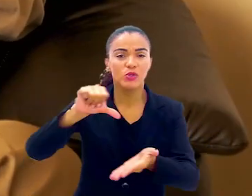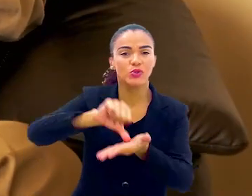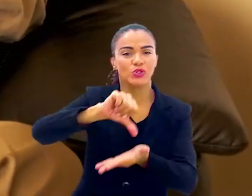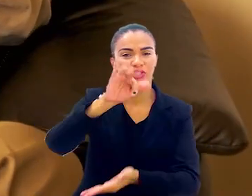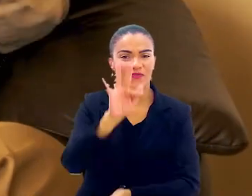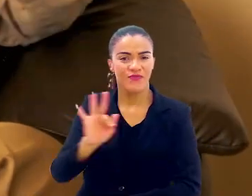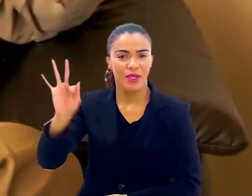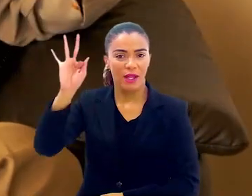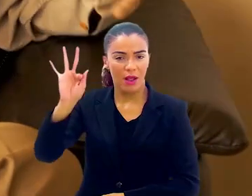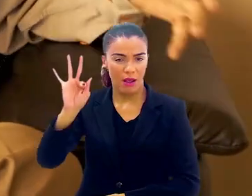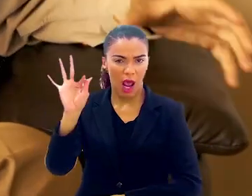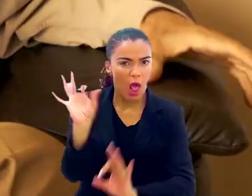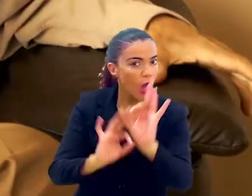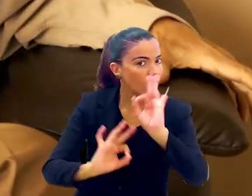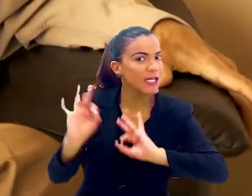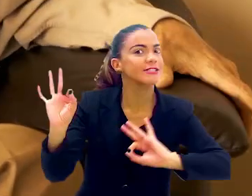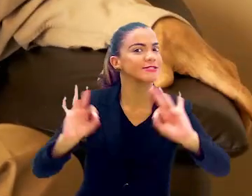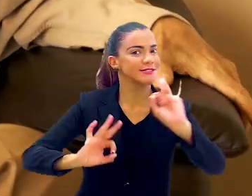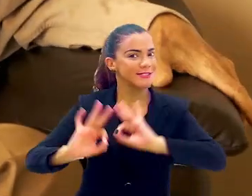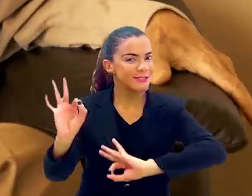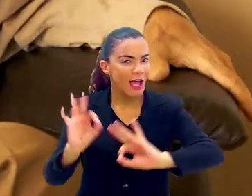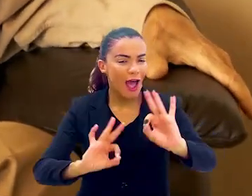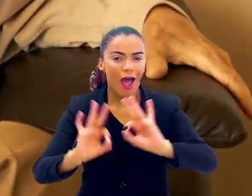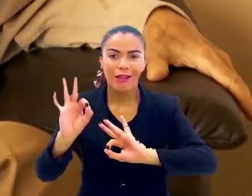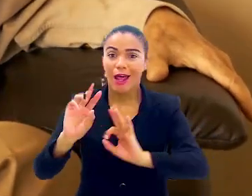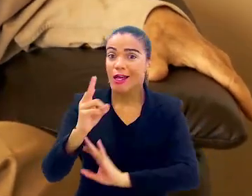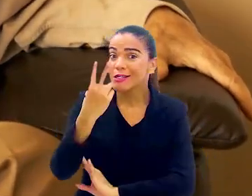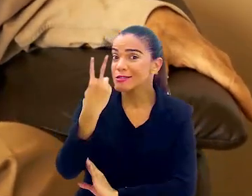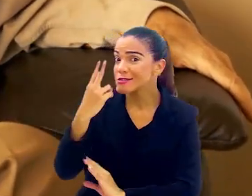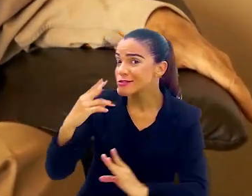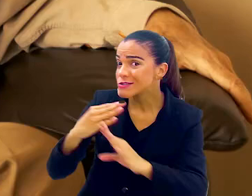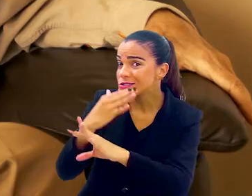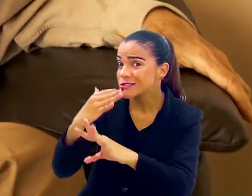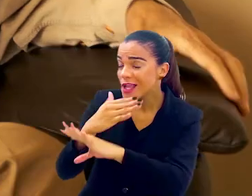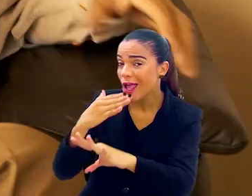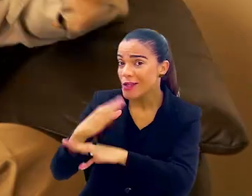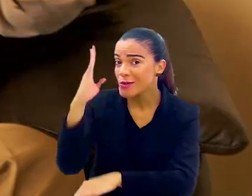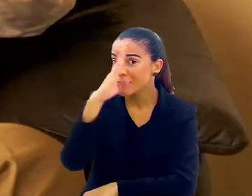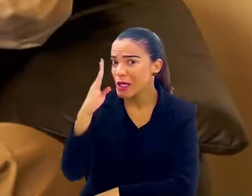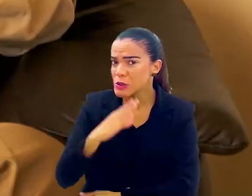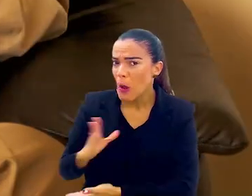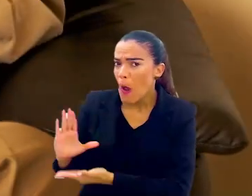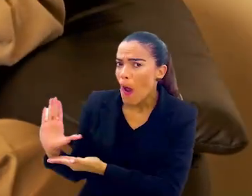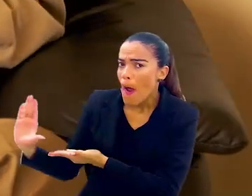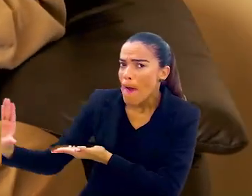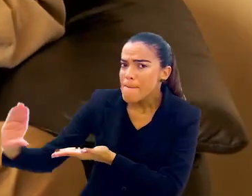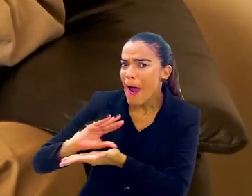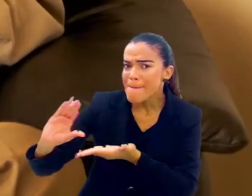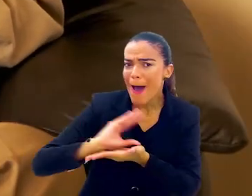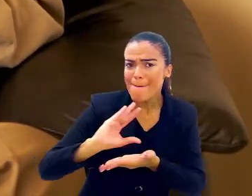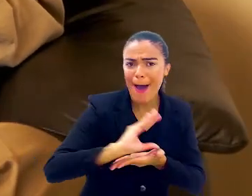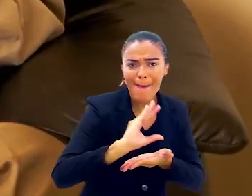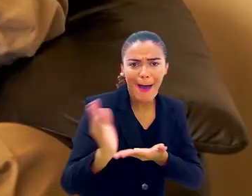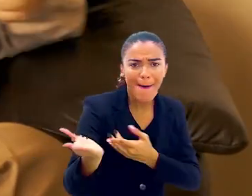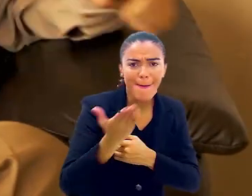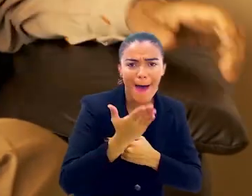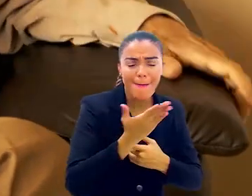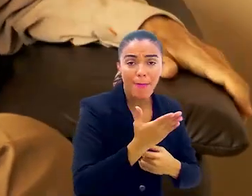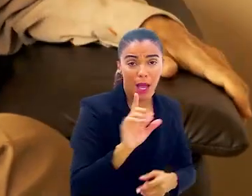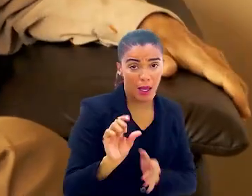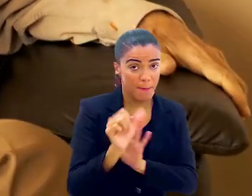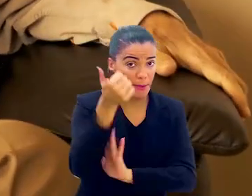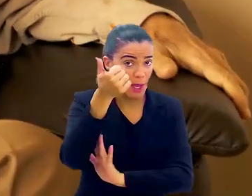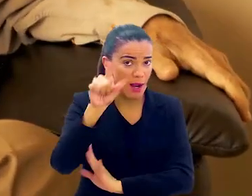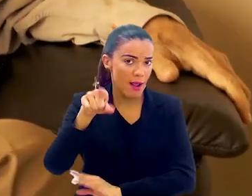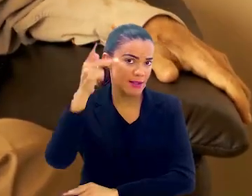Federal. Uma cidade organizada. Era a segunda cidade do Brasil em arrecadação de dinheiro. A primeira